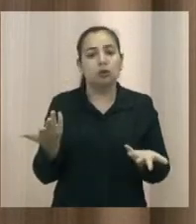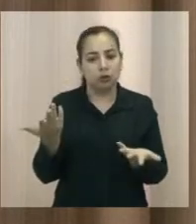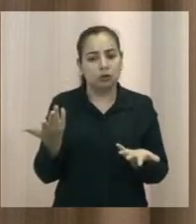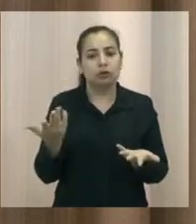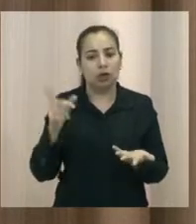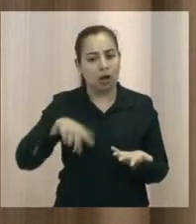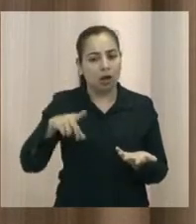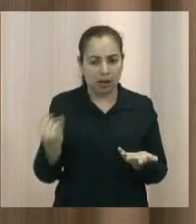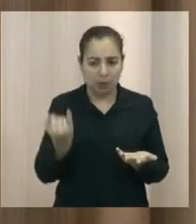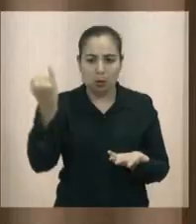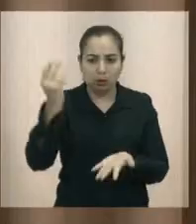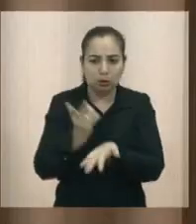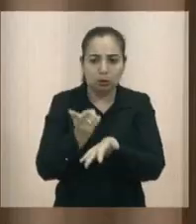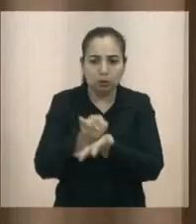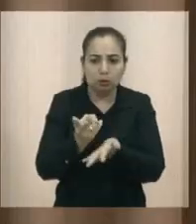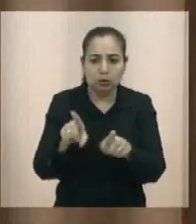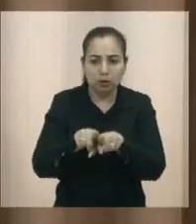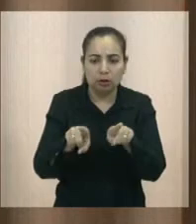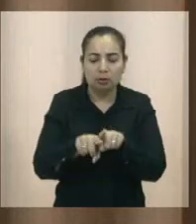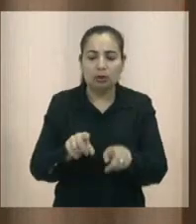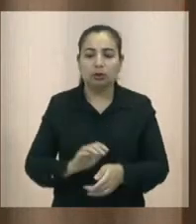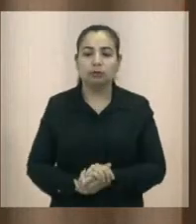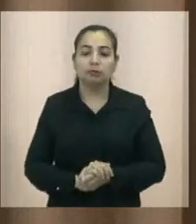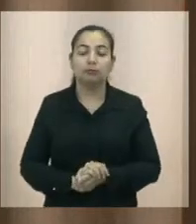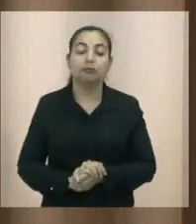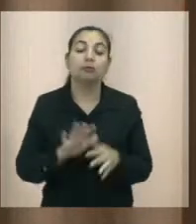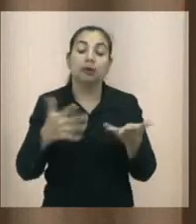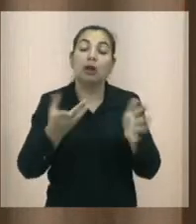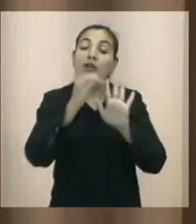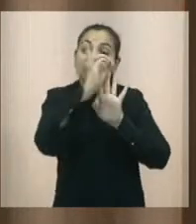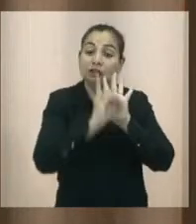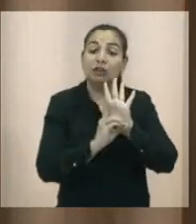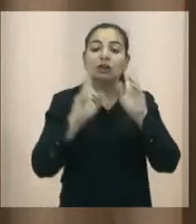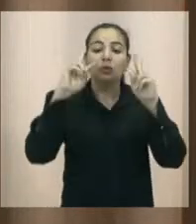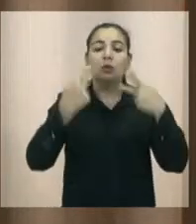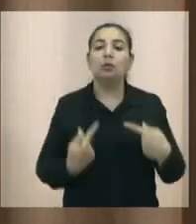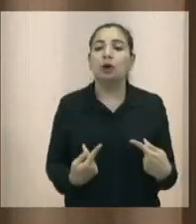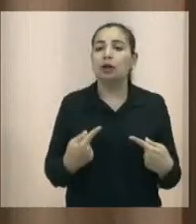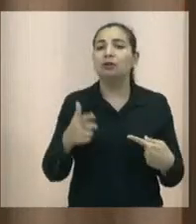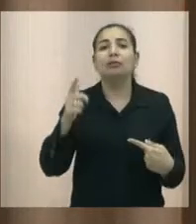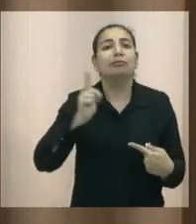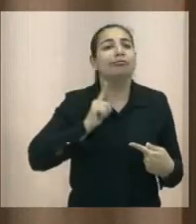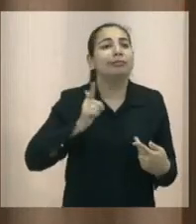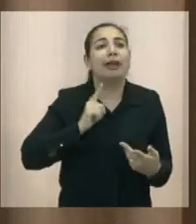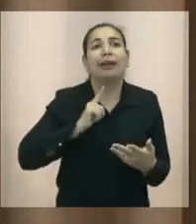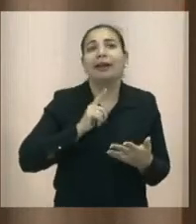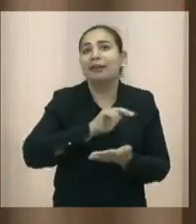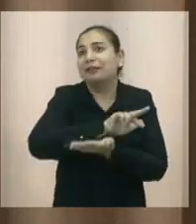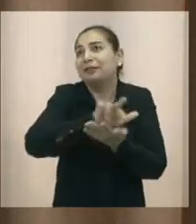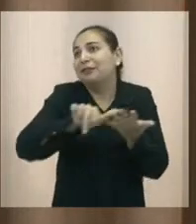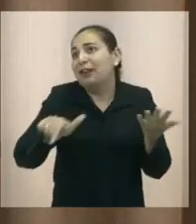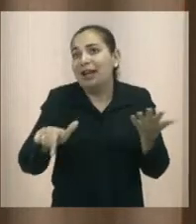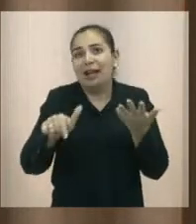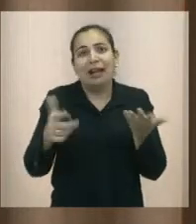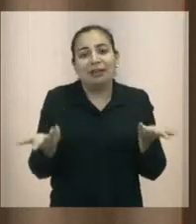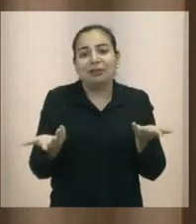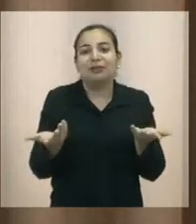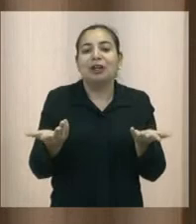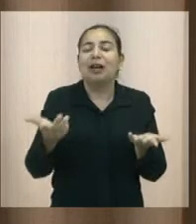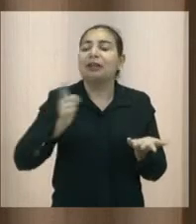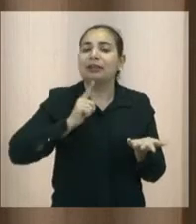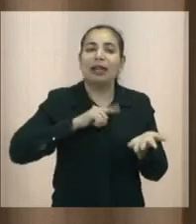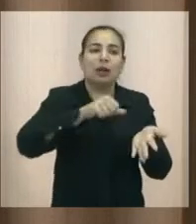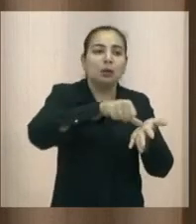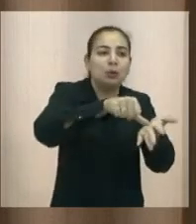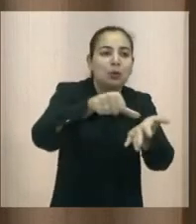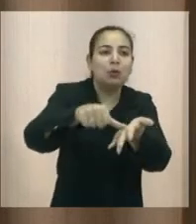de grande importância, doutora? Sim, fundamental. Direitos humanos é uma amplitude enorme. Então, a gente tem vários núcleos que trabalham com direitos humanos. A gente